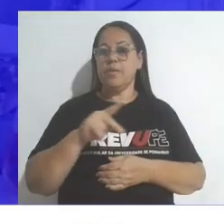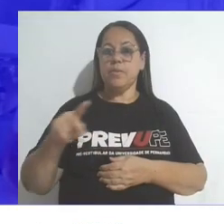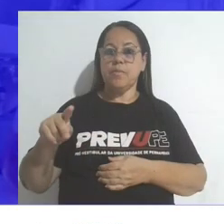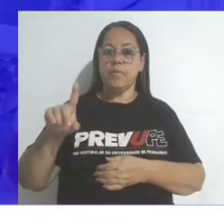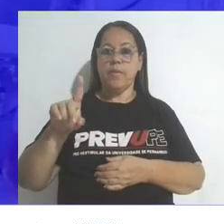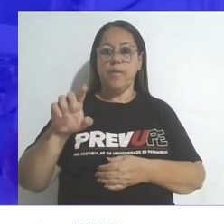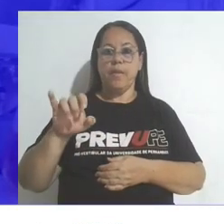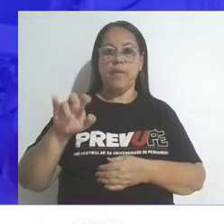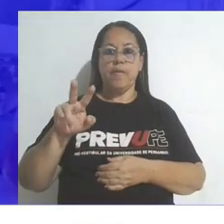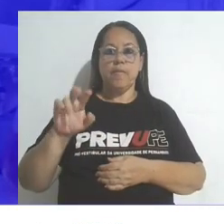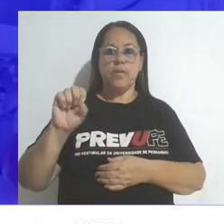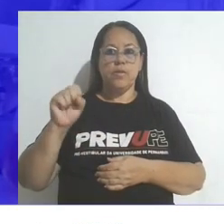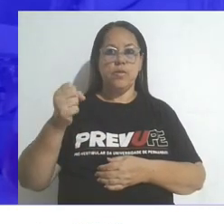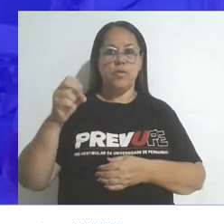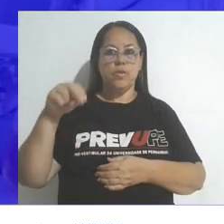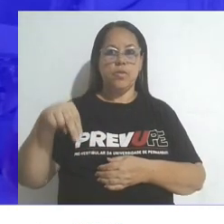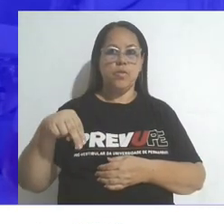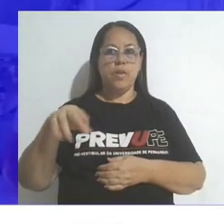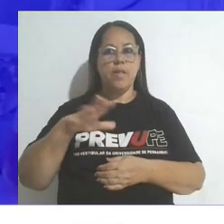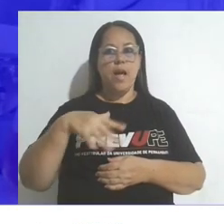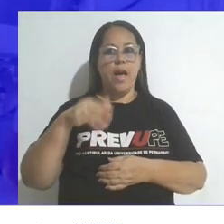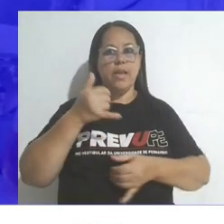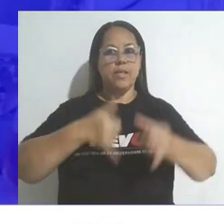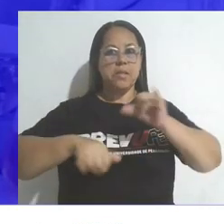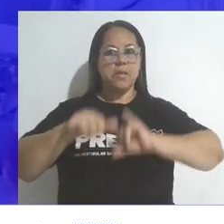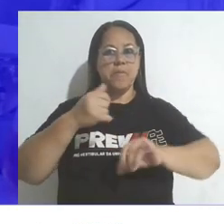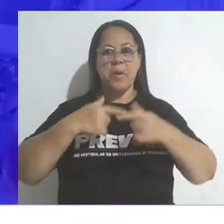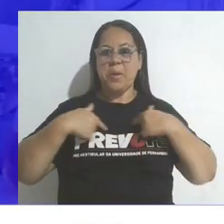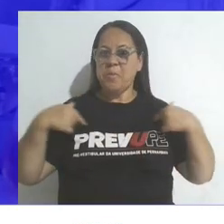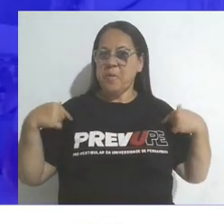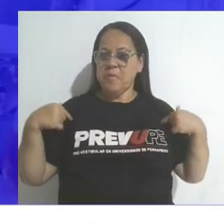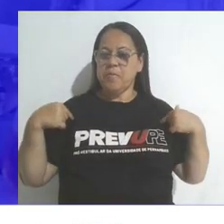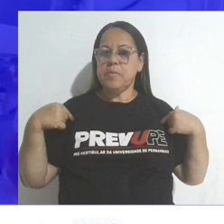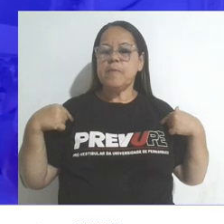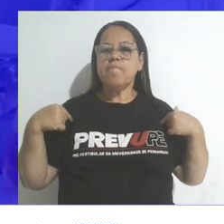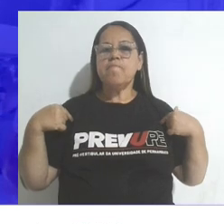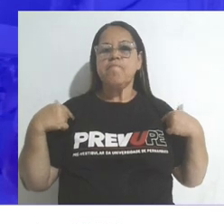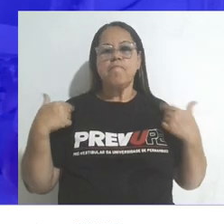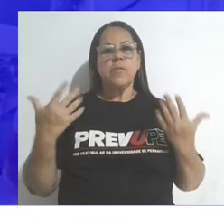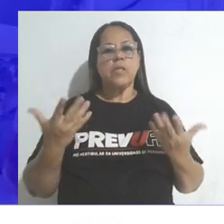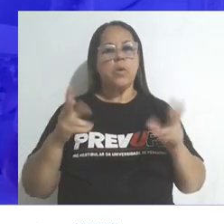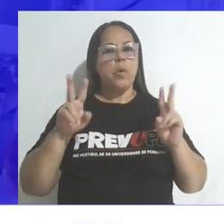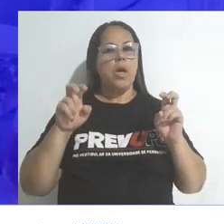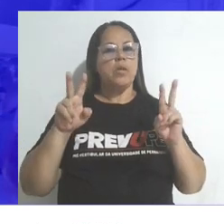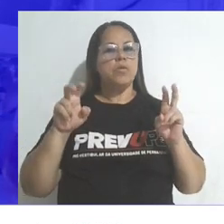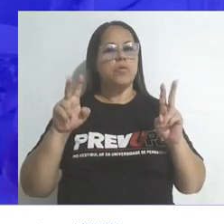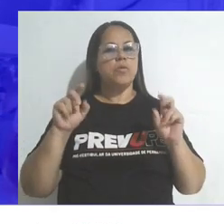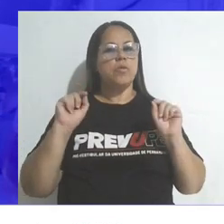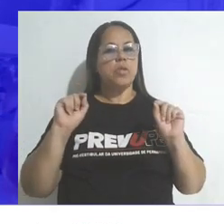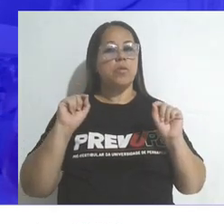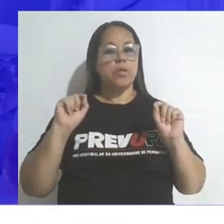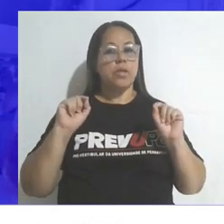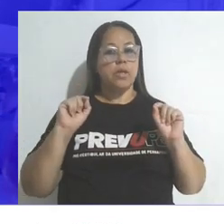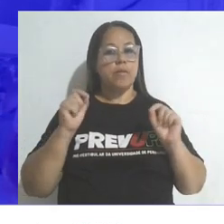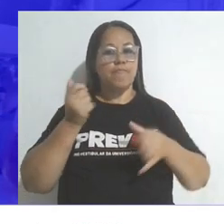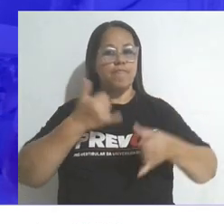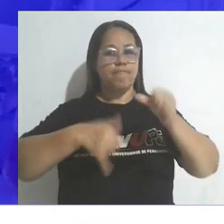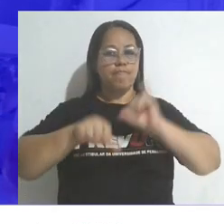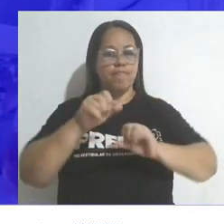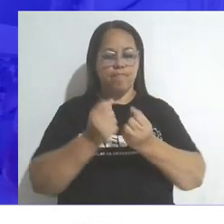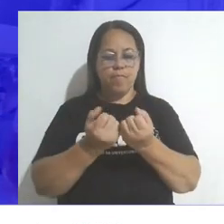Oi pessoal, eu sou o professor Davidson, formador da área de Química do Prevup. O assunto desse vídeo é sobre